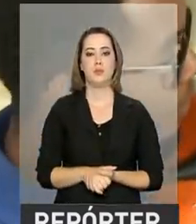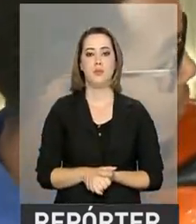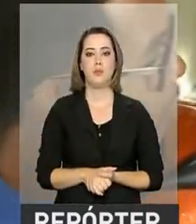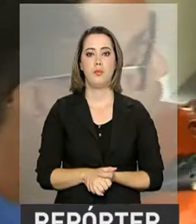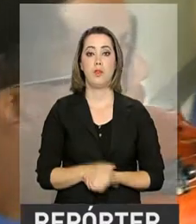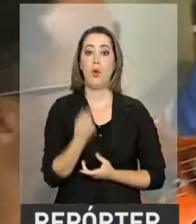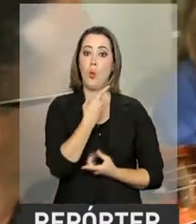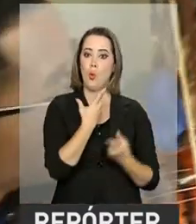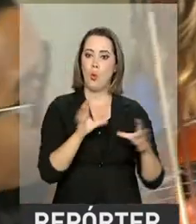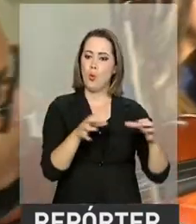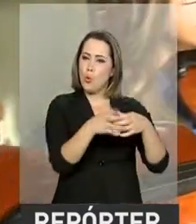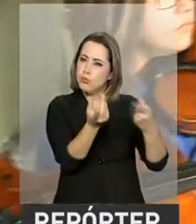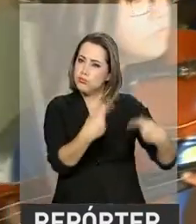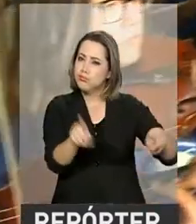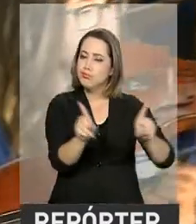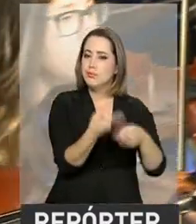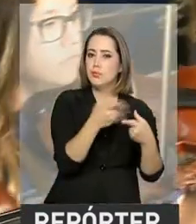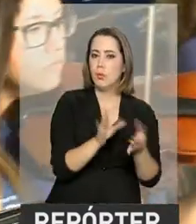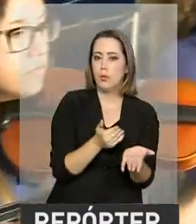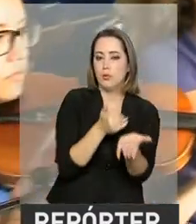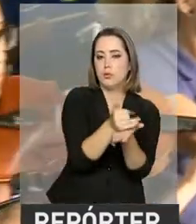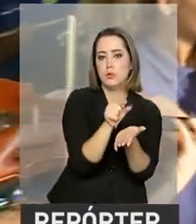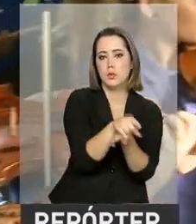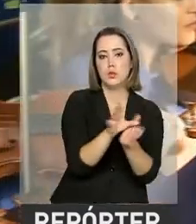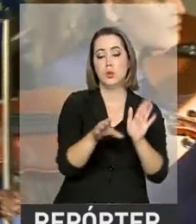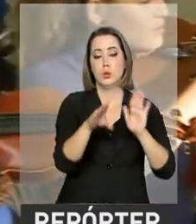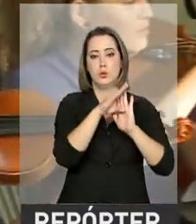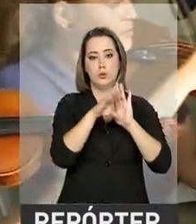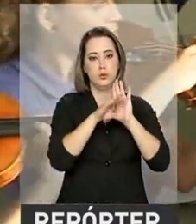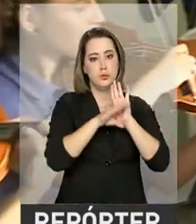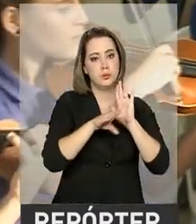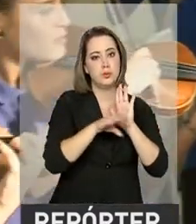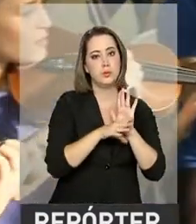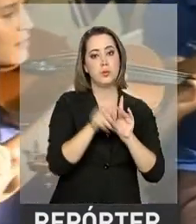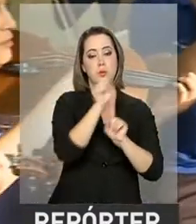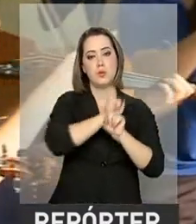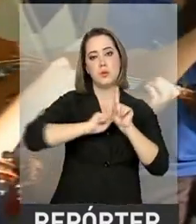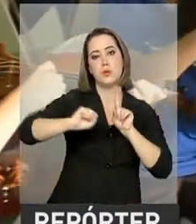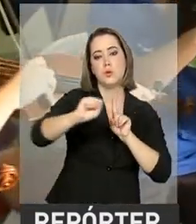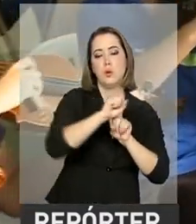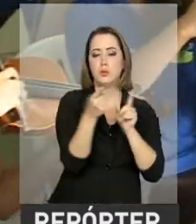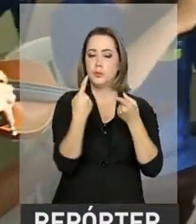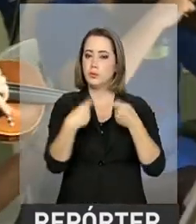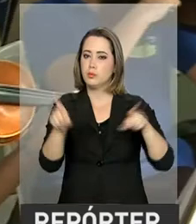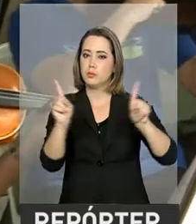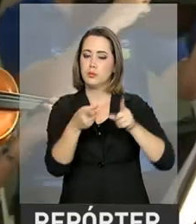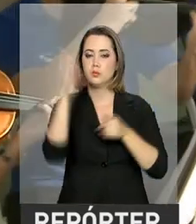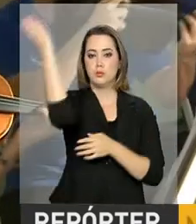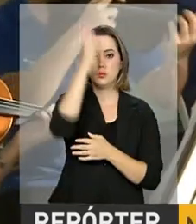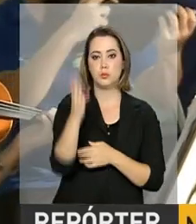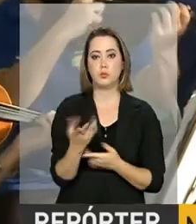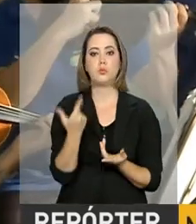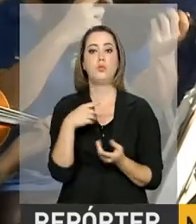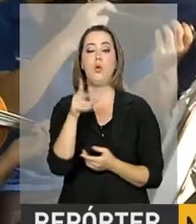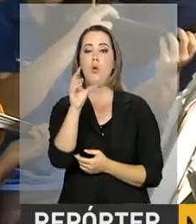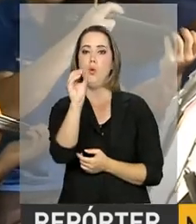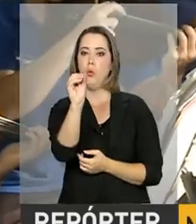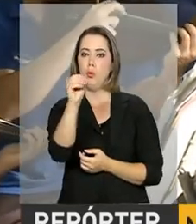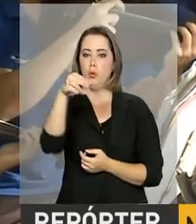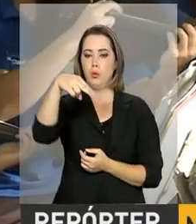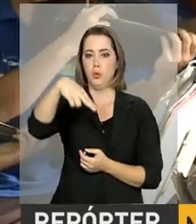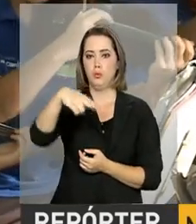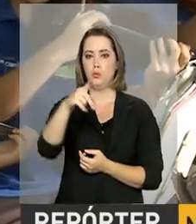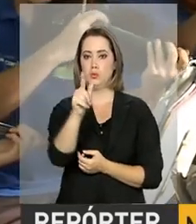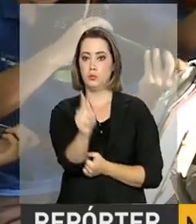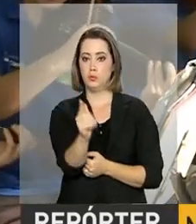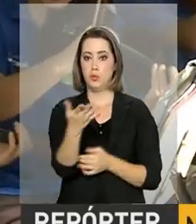A orquestra é uma iniciativa da Ação Social pela Música do Brasil, uma organização não governamental que leva a inclusão